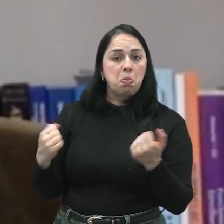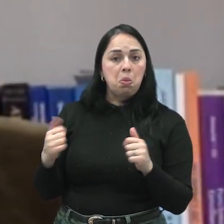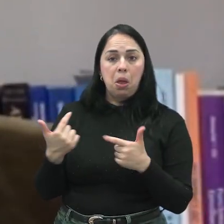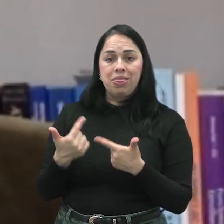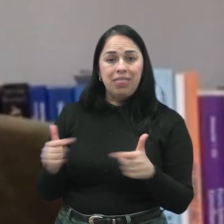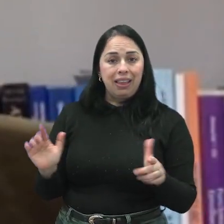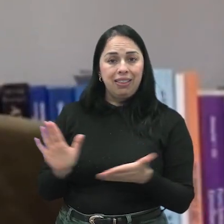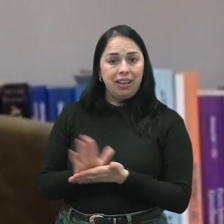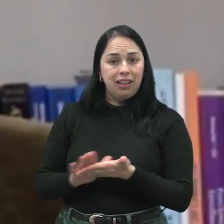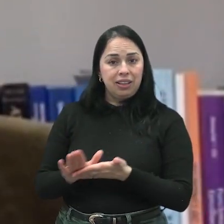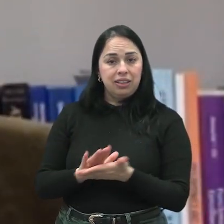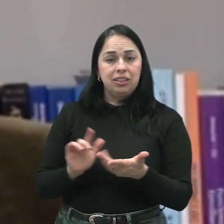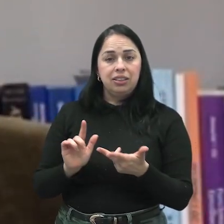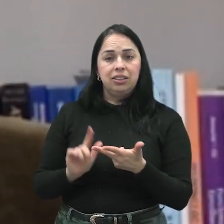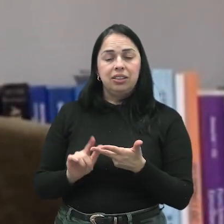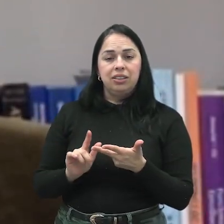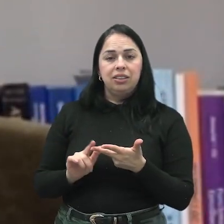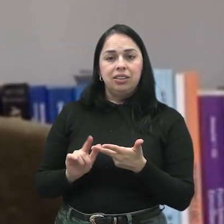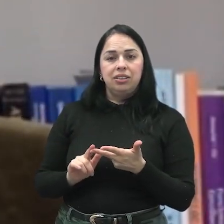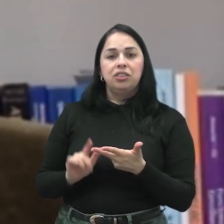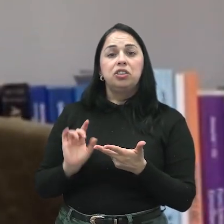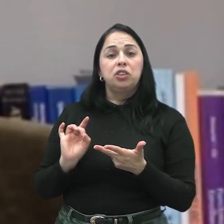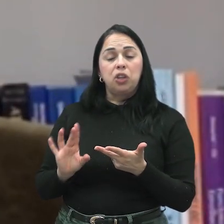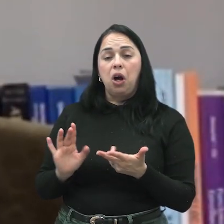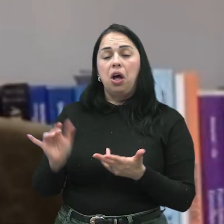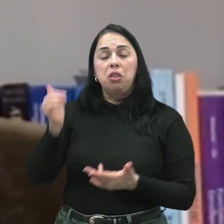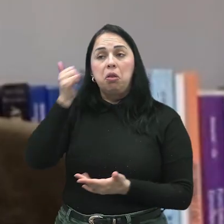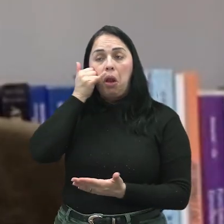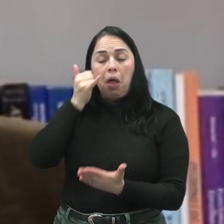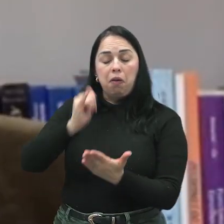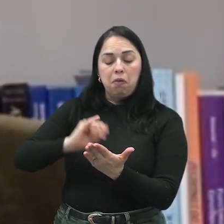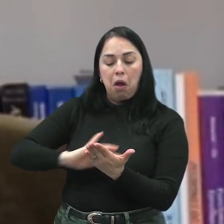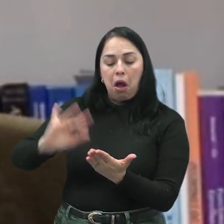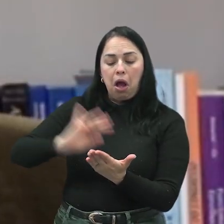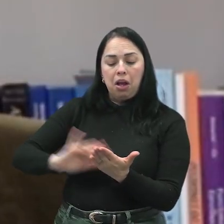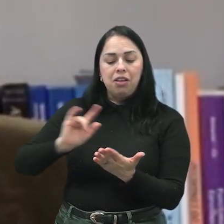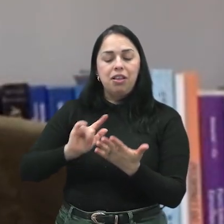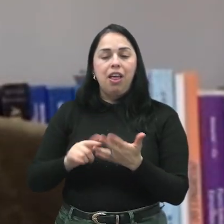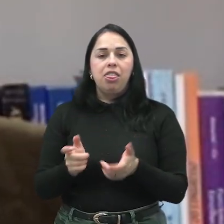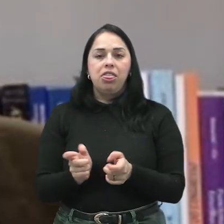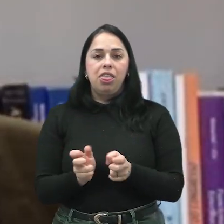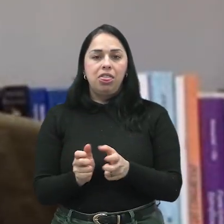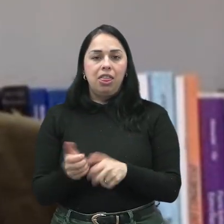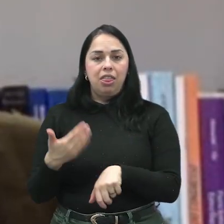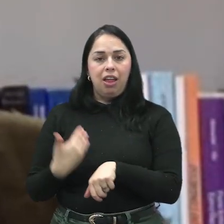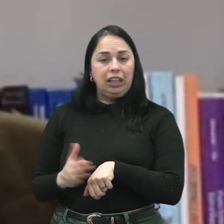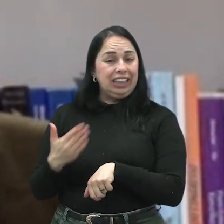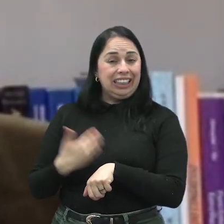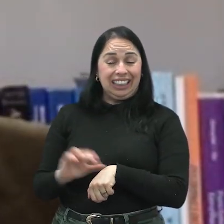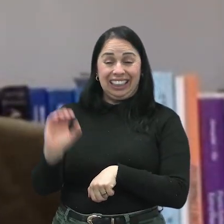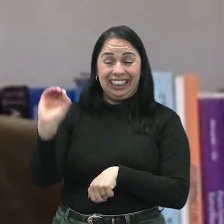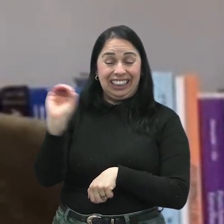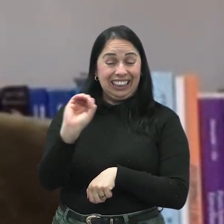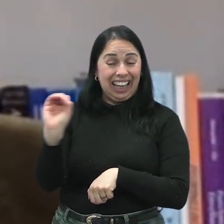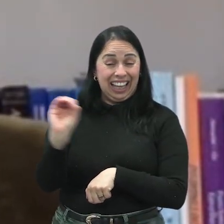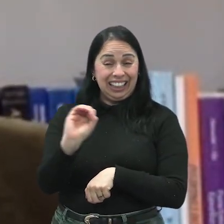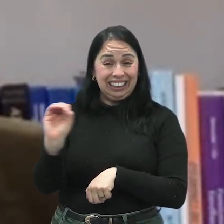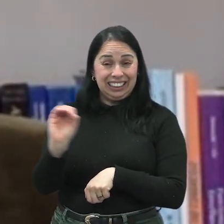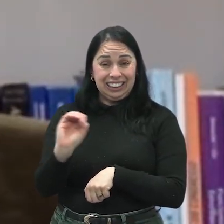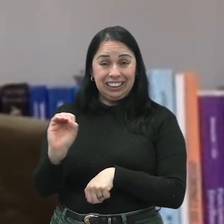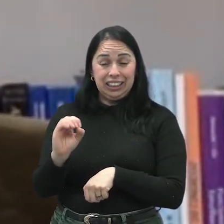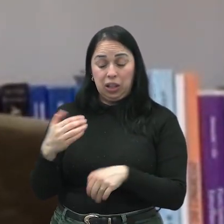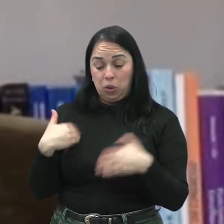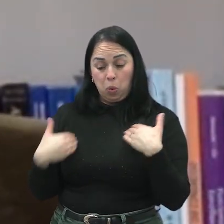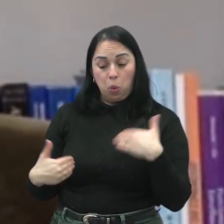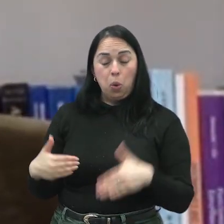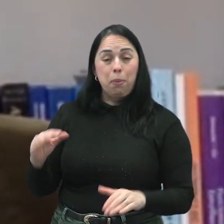atividade física, ficam muito circunscritas a telefones, videogames e não praticam essas atividades que estimulam o